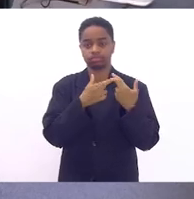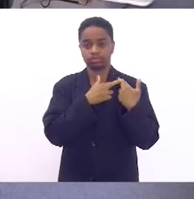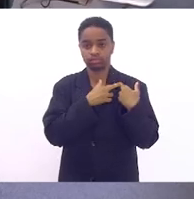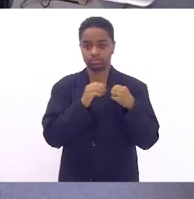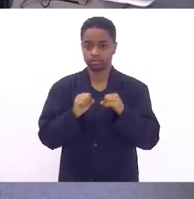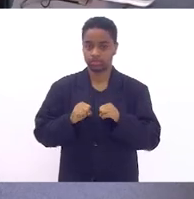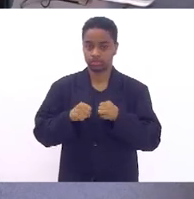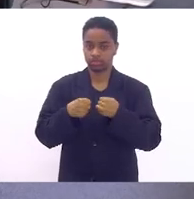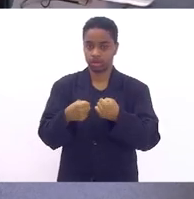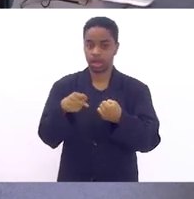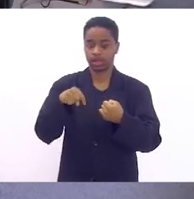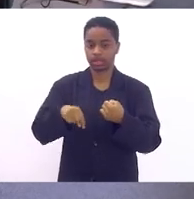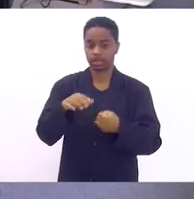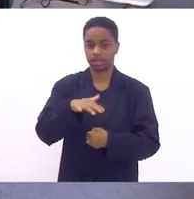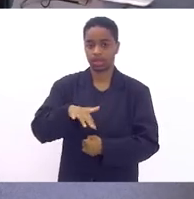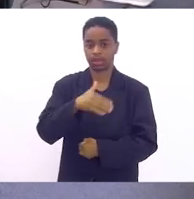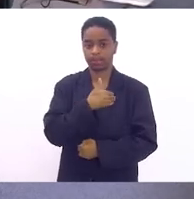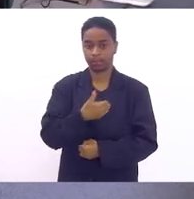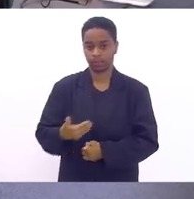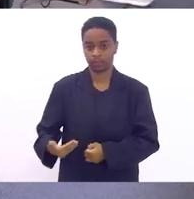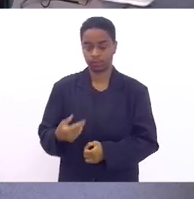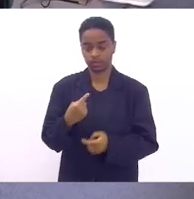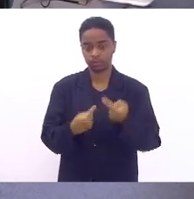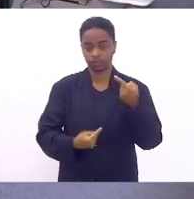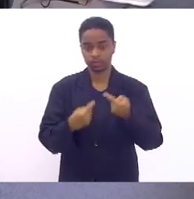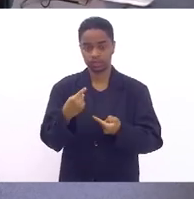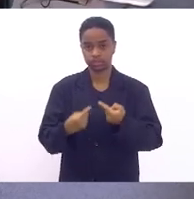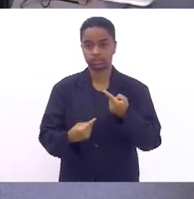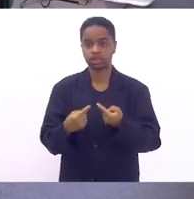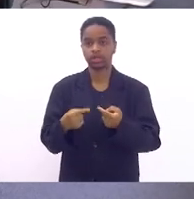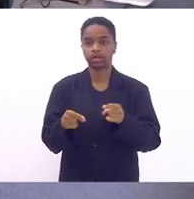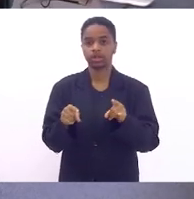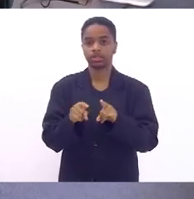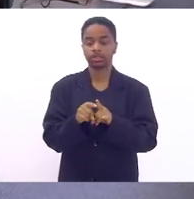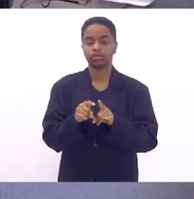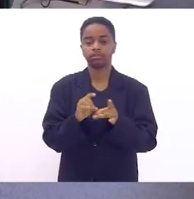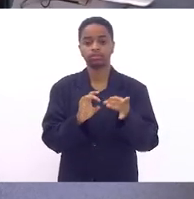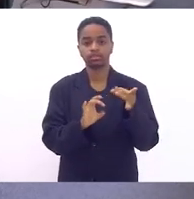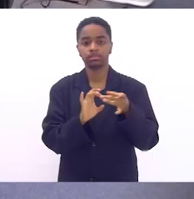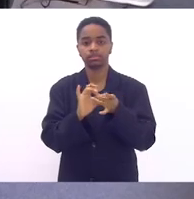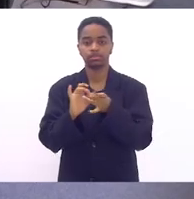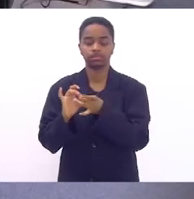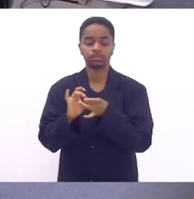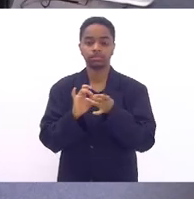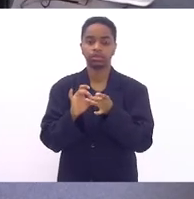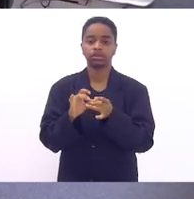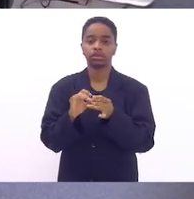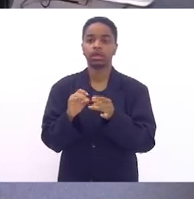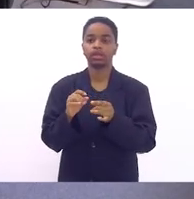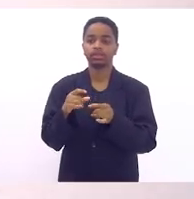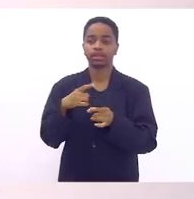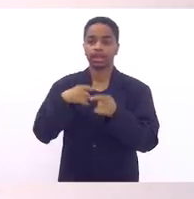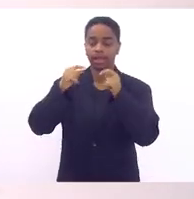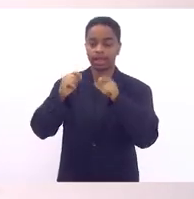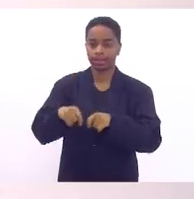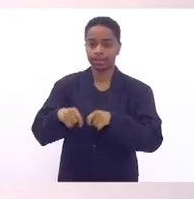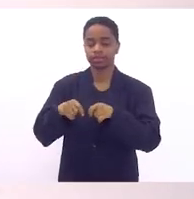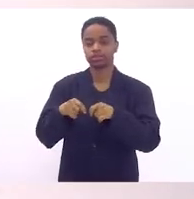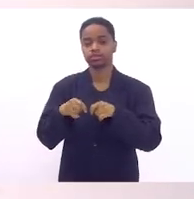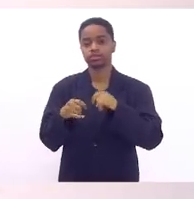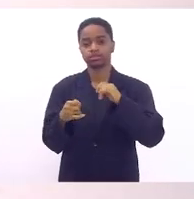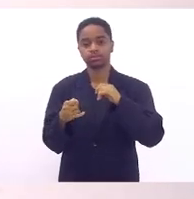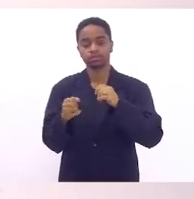unir essas forças políticas esse arranjo institucional muito para muito além da sua capacidade industrial e tecnológica que é